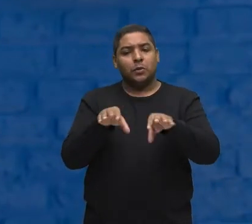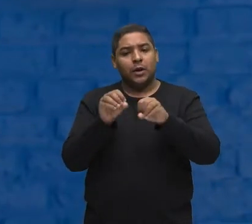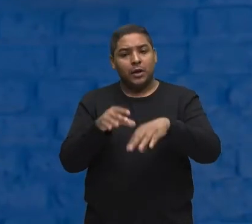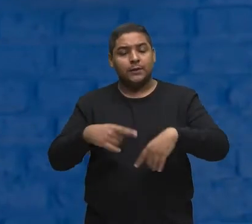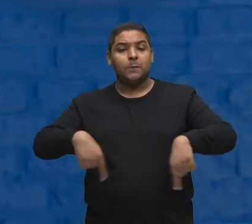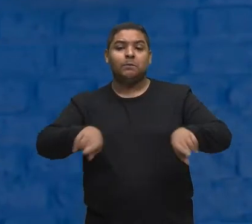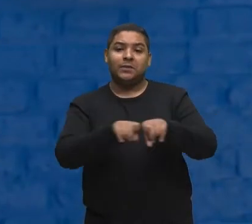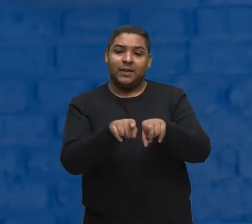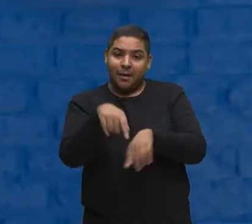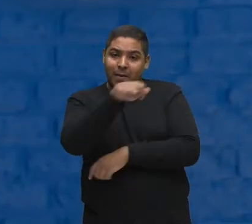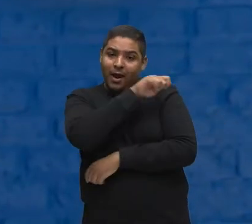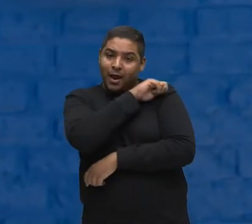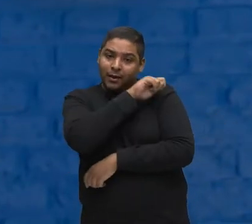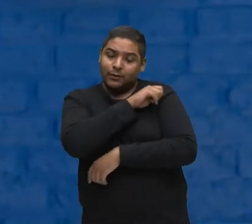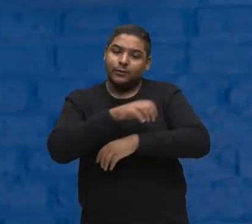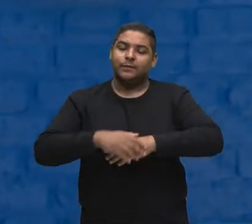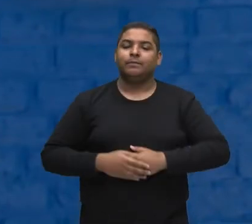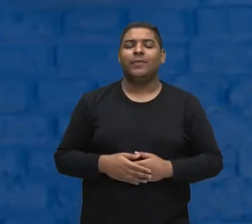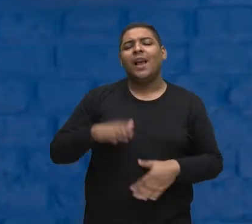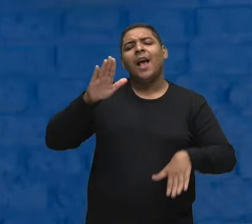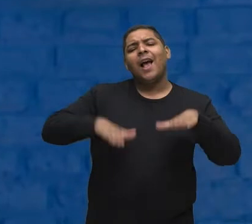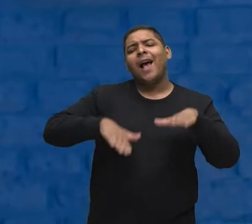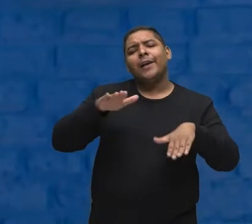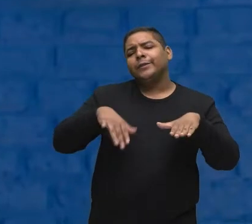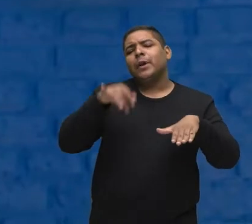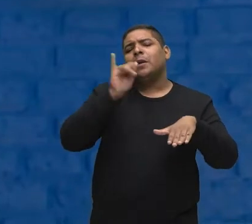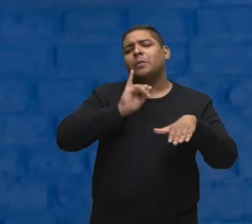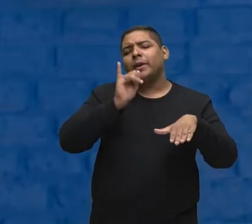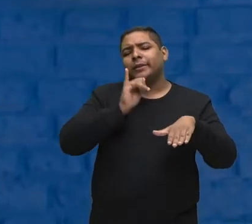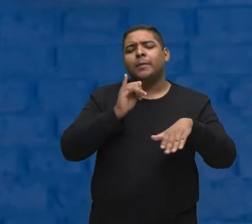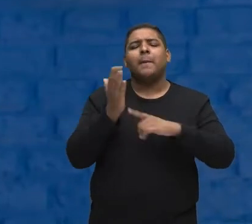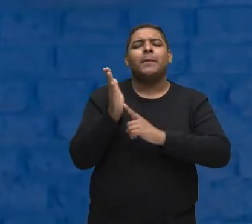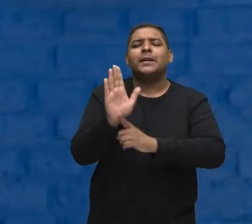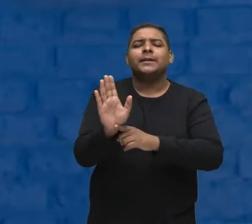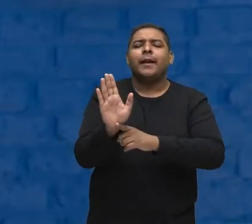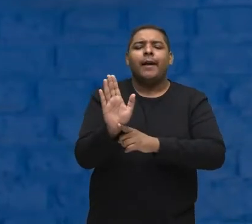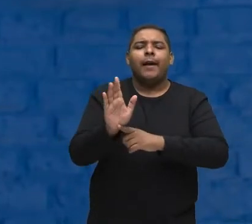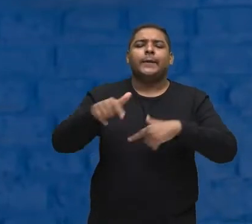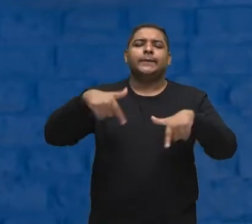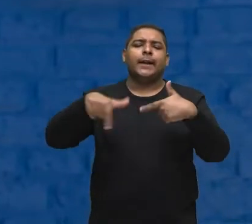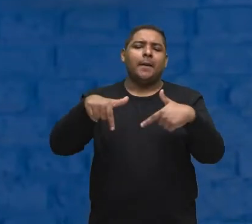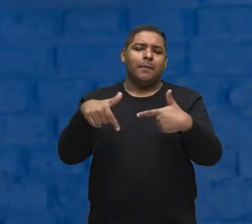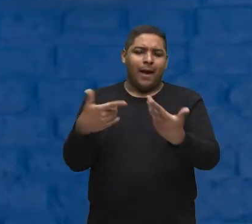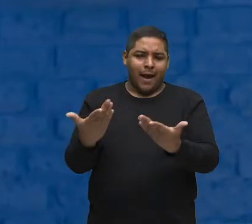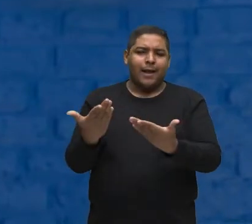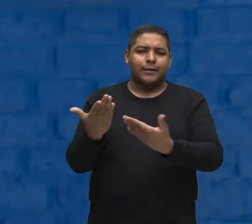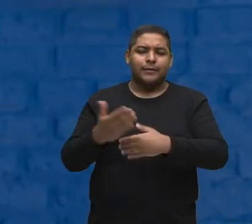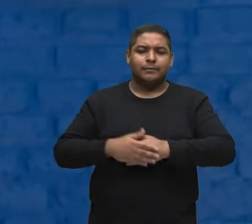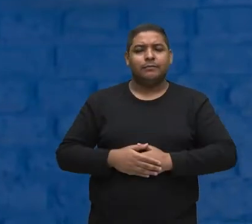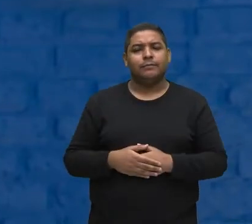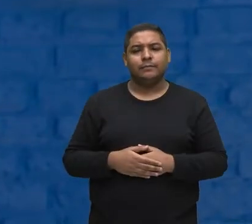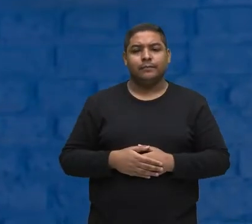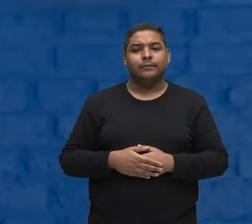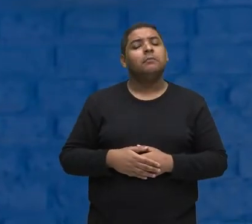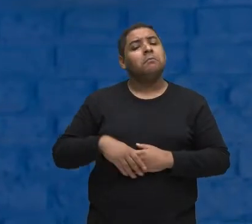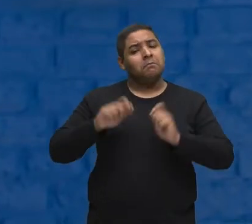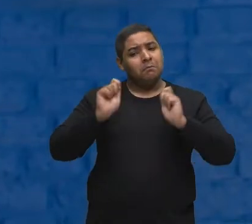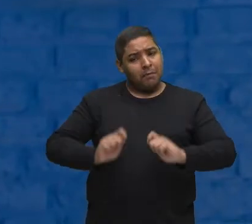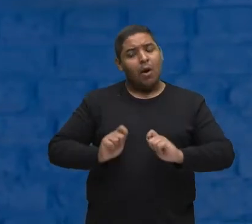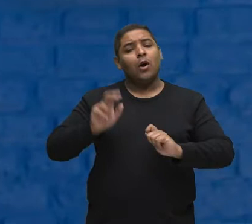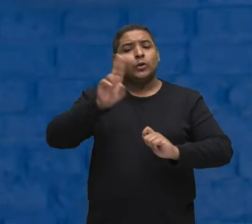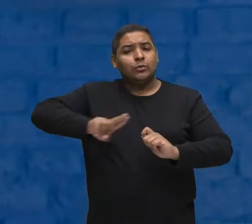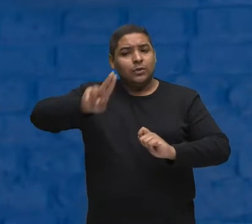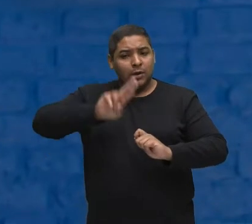para os alunos. Às vezes aquele aluno, né, que precisa apresentar um trabalho e está naquele desconforto, ele pode utilizar essas